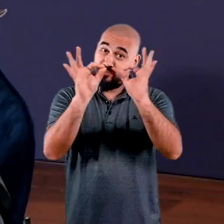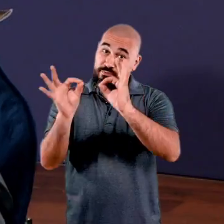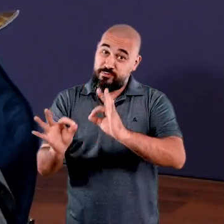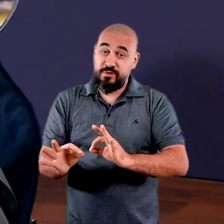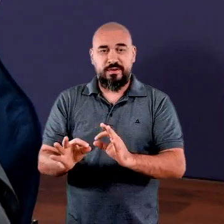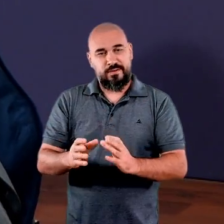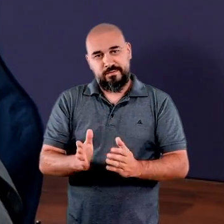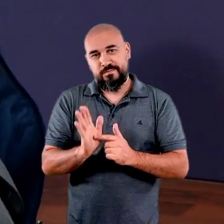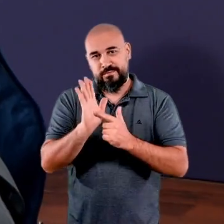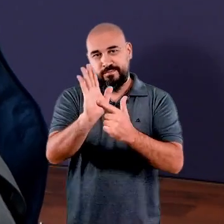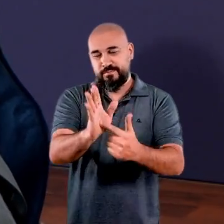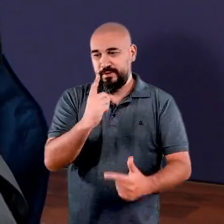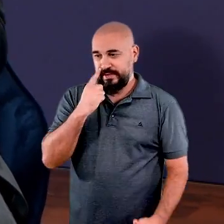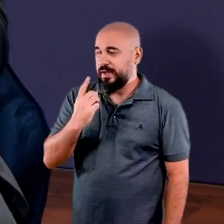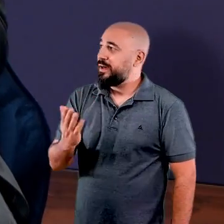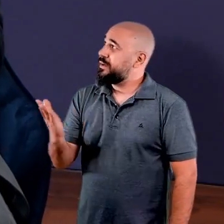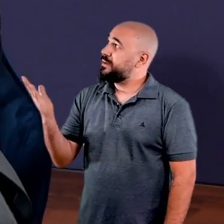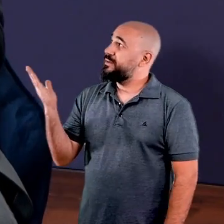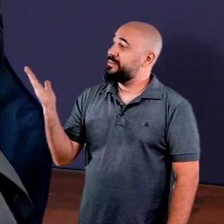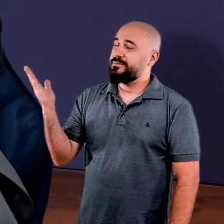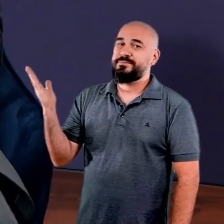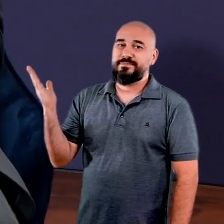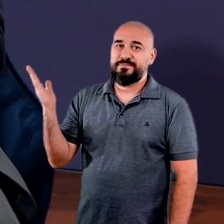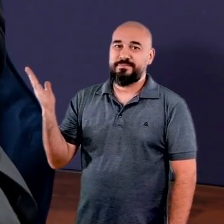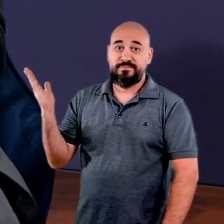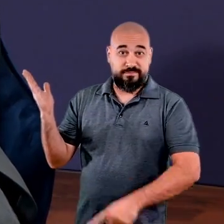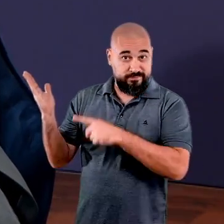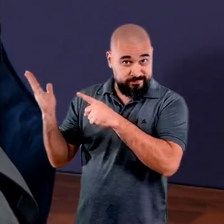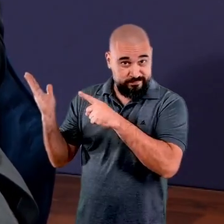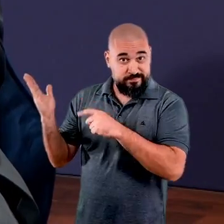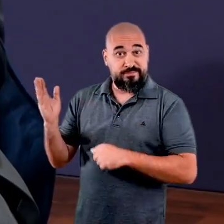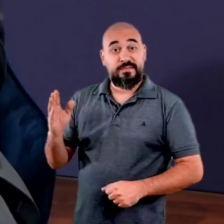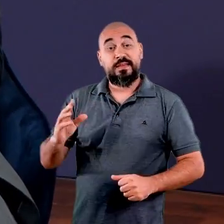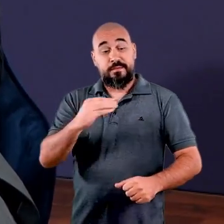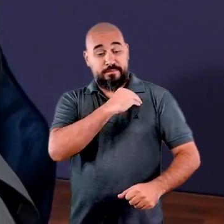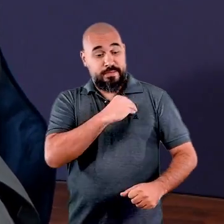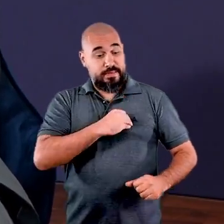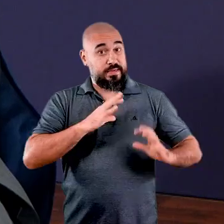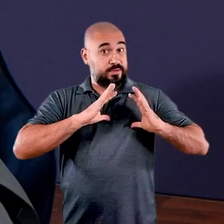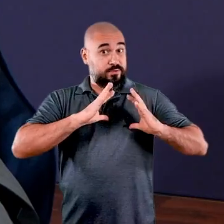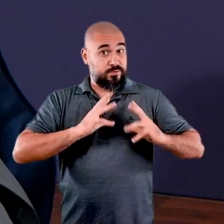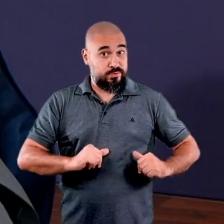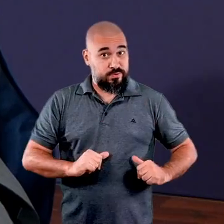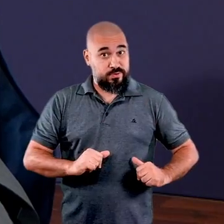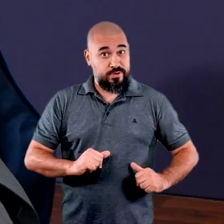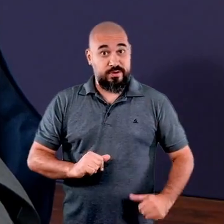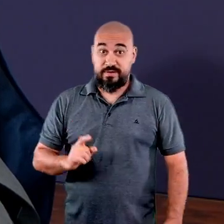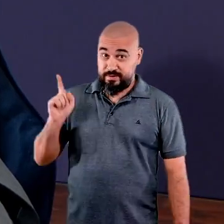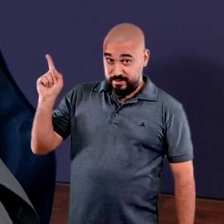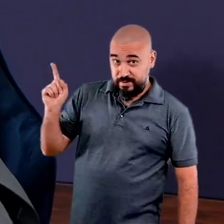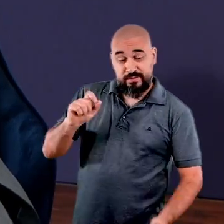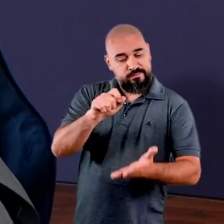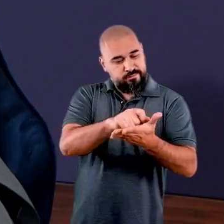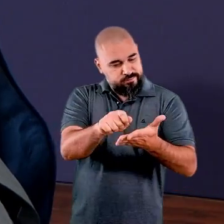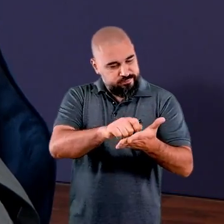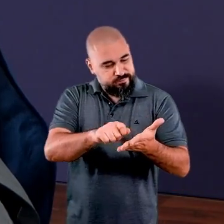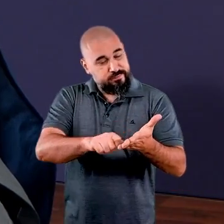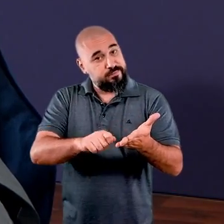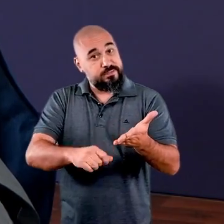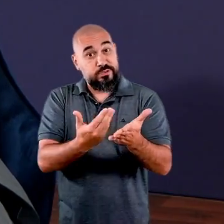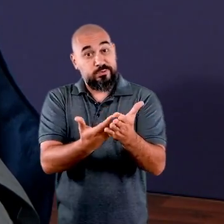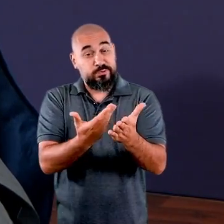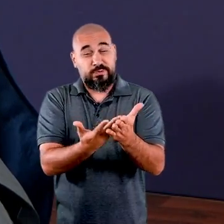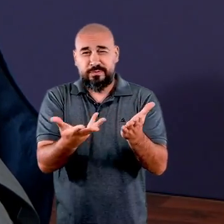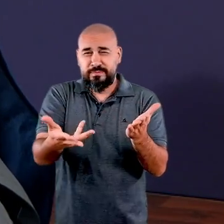programação nesse momento, que é a revista A Cura do Pecado. Eu tenho a alegria de ter sido o autor dessa revista aqui, com